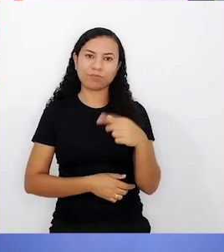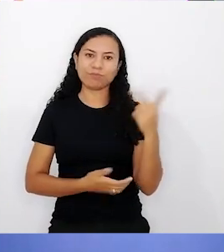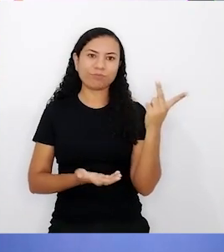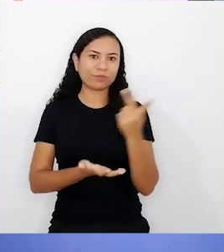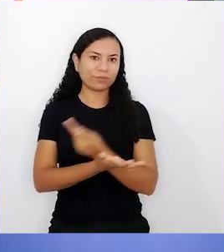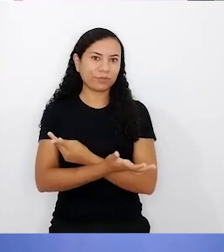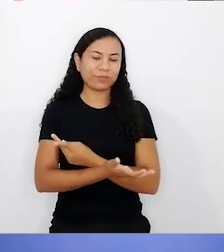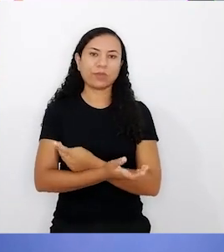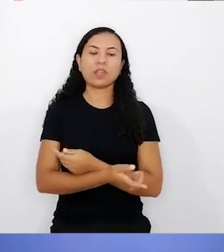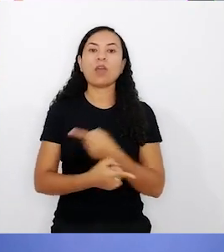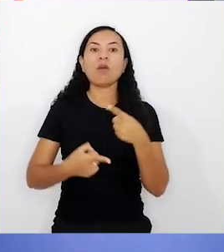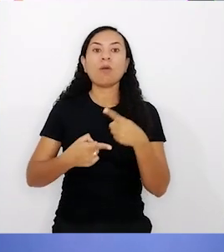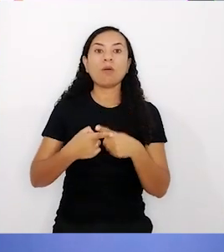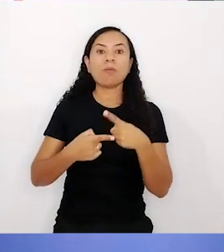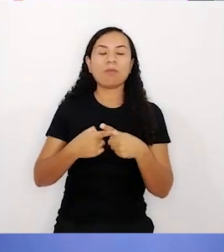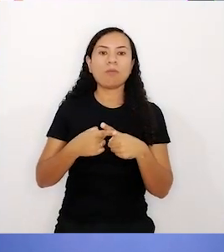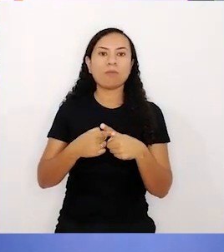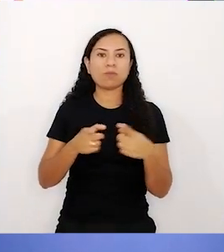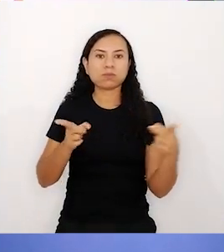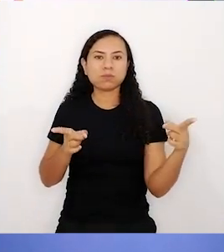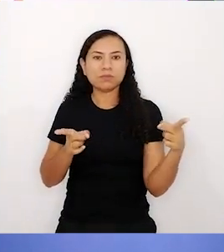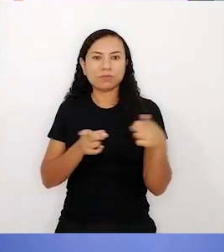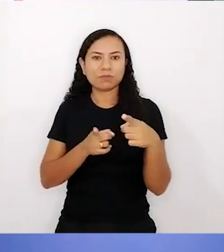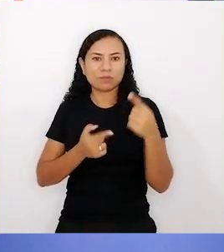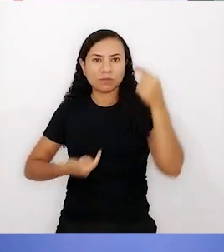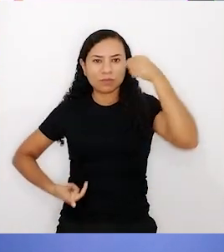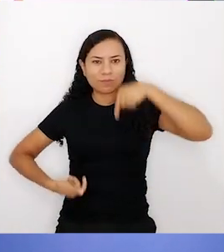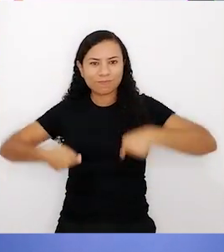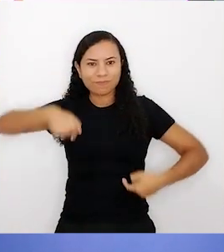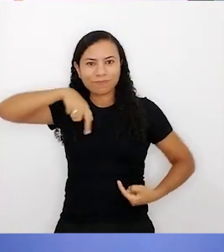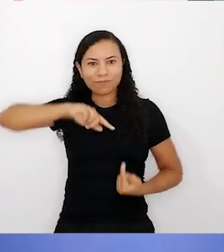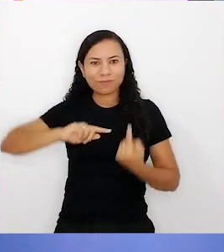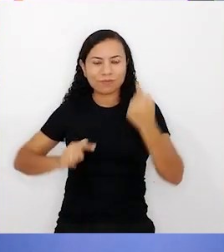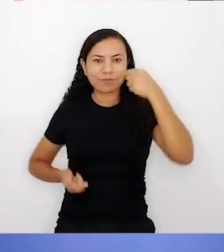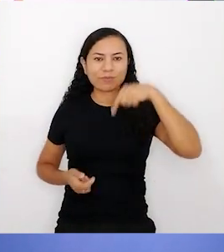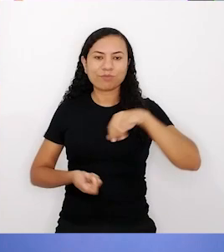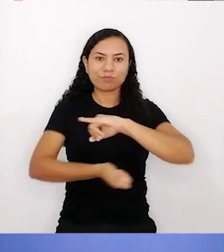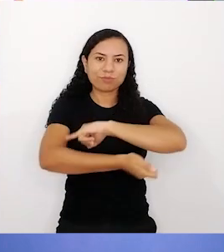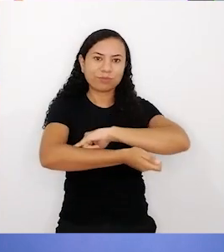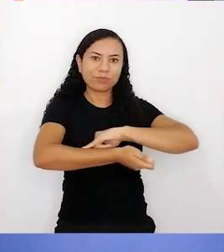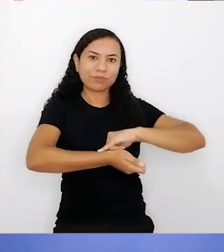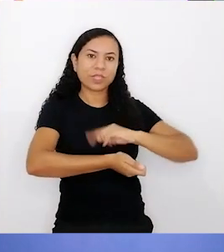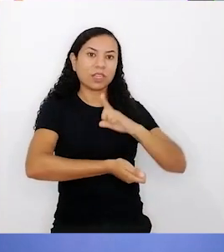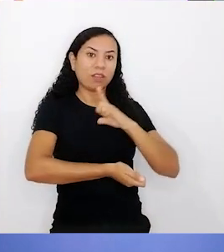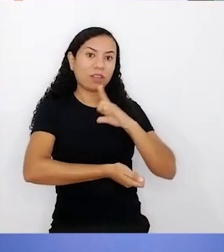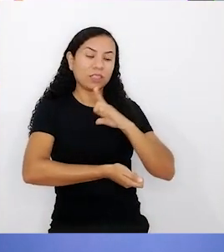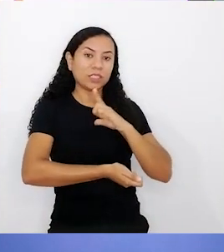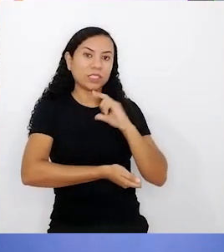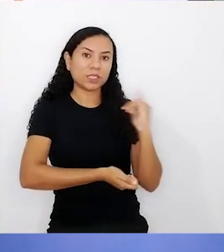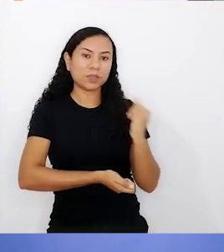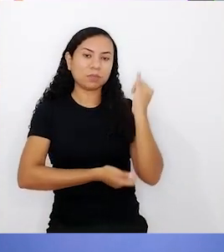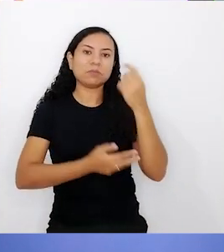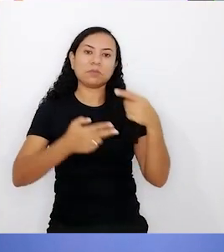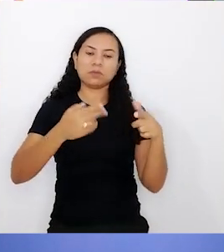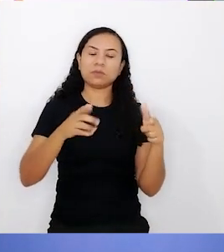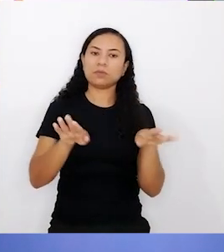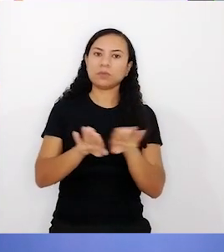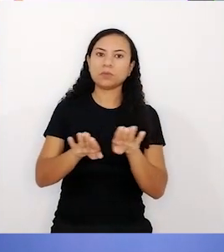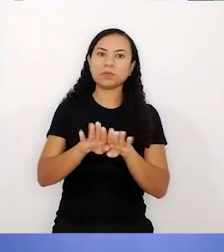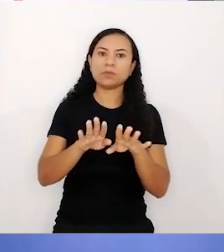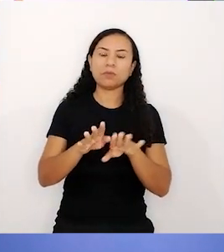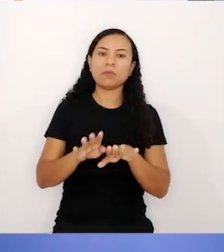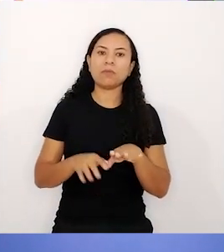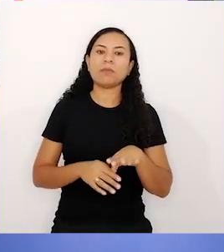incorreto, porque na pequena circulação, como eu já falei, as artérias elas recebem o sangue que vem do